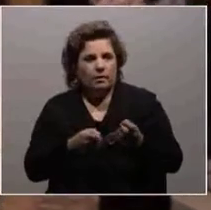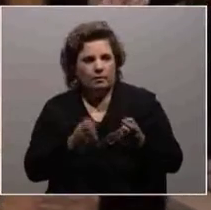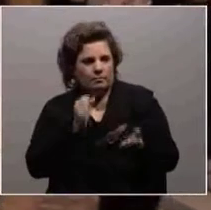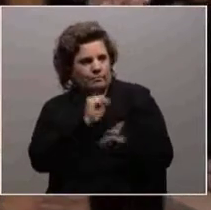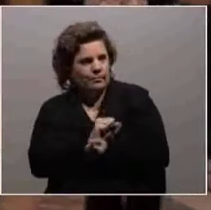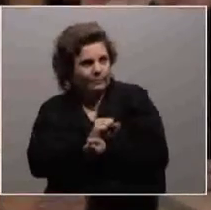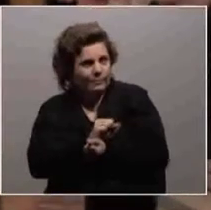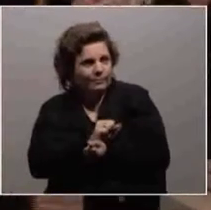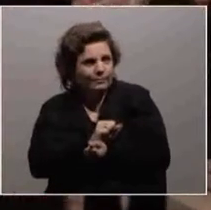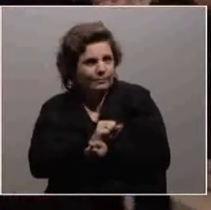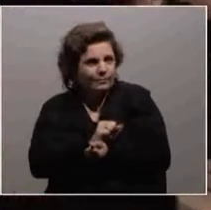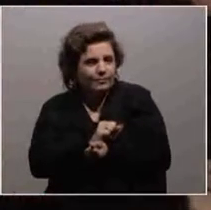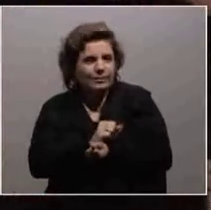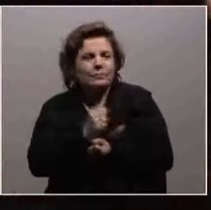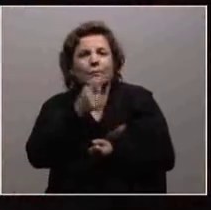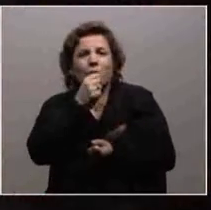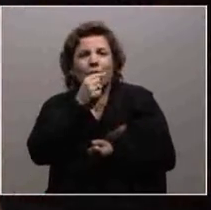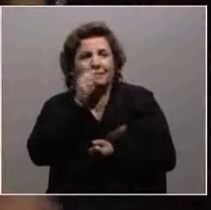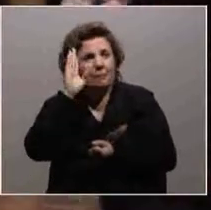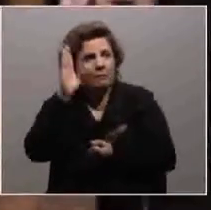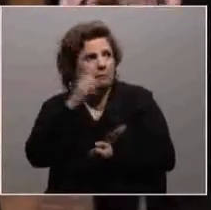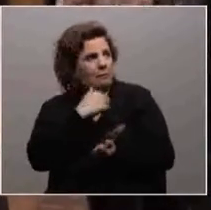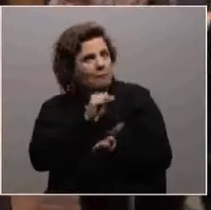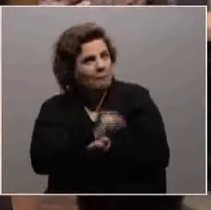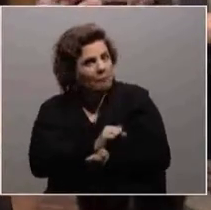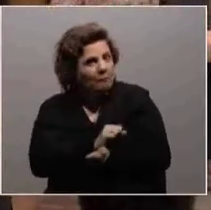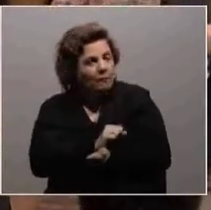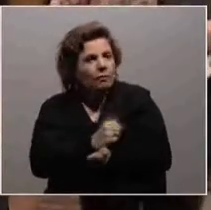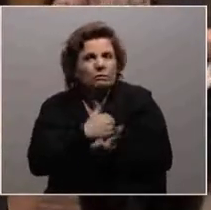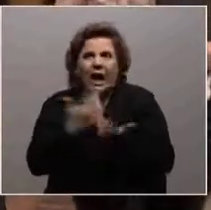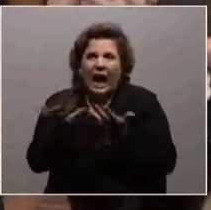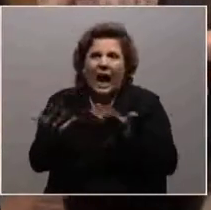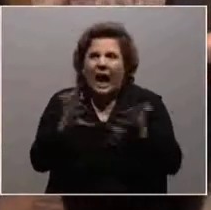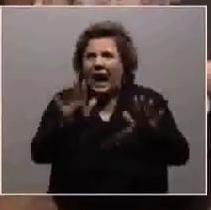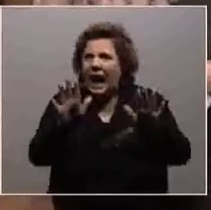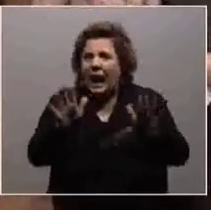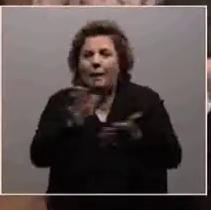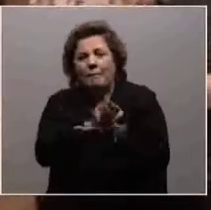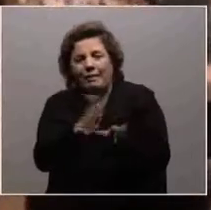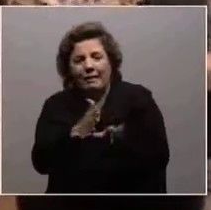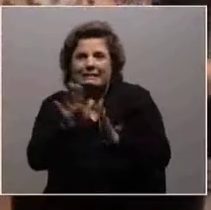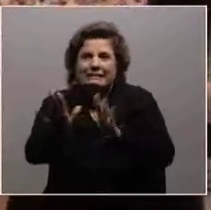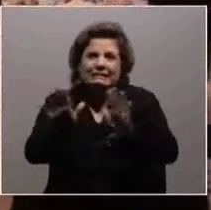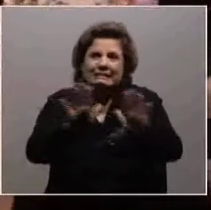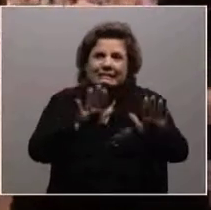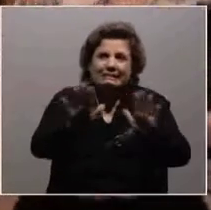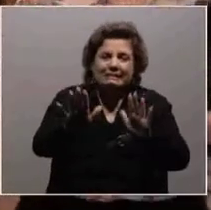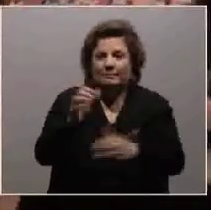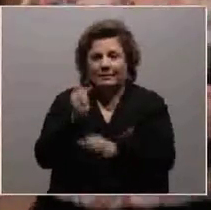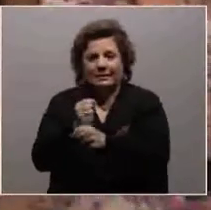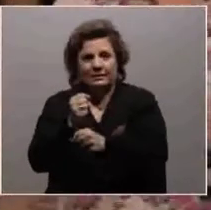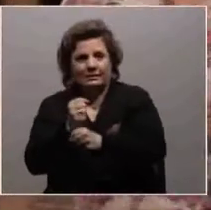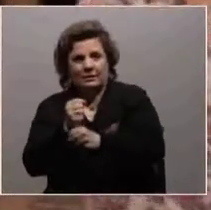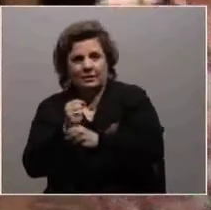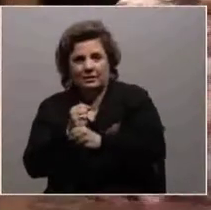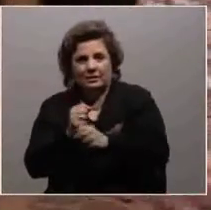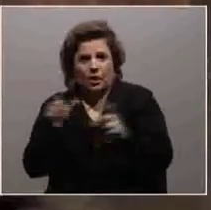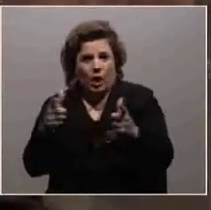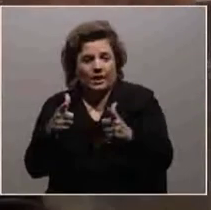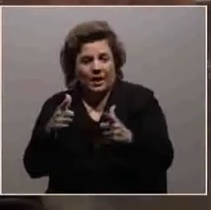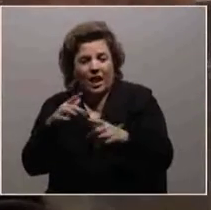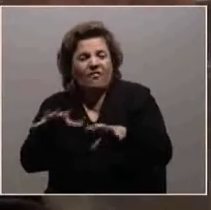pela nossa polícia militar por estar tentando fazer uma mediação entre os trabalhadores que não têm onde morar